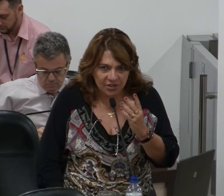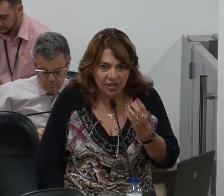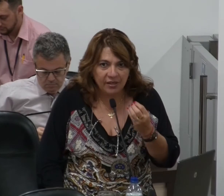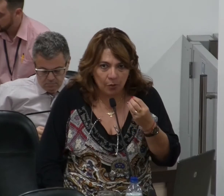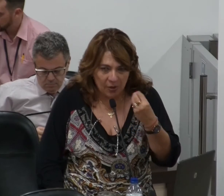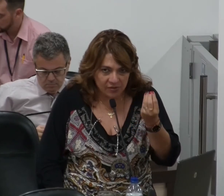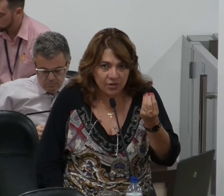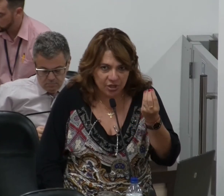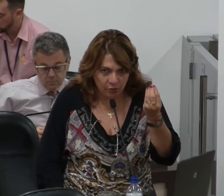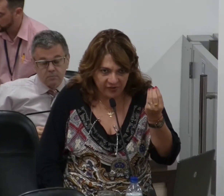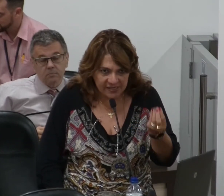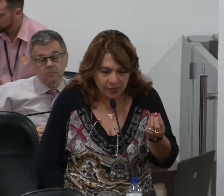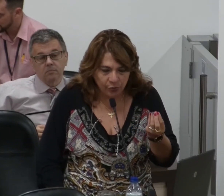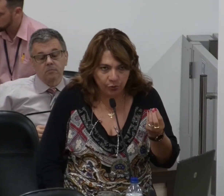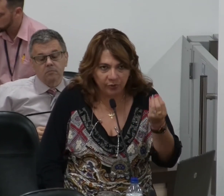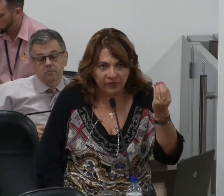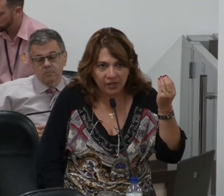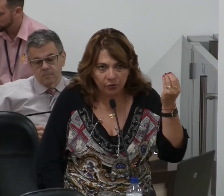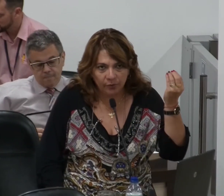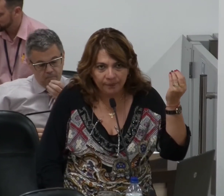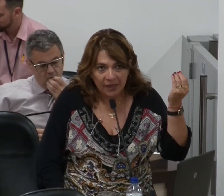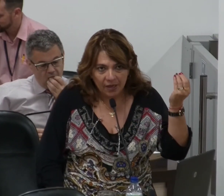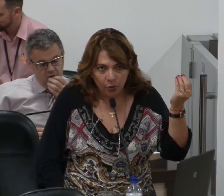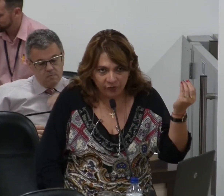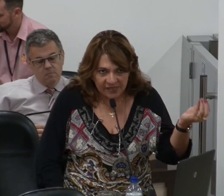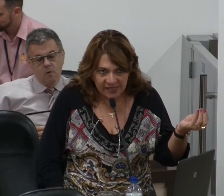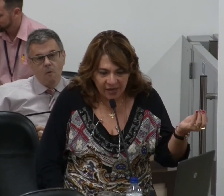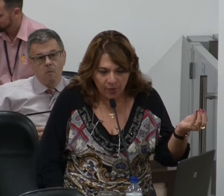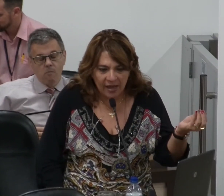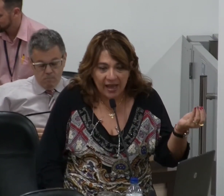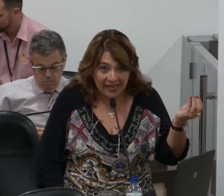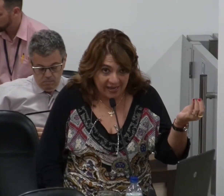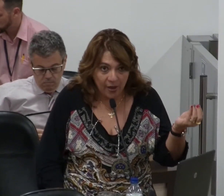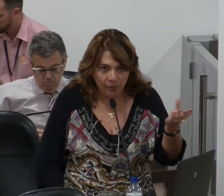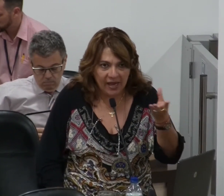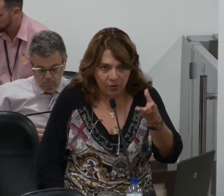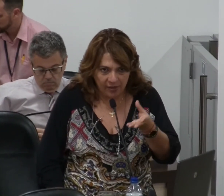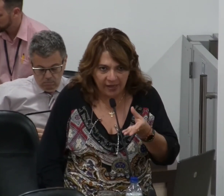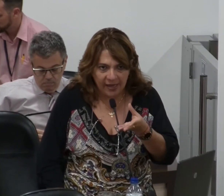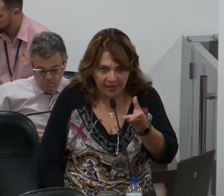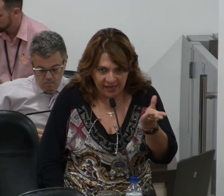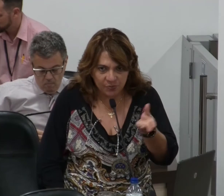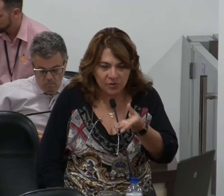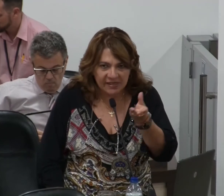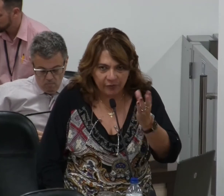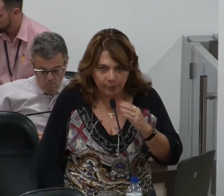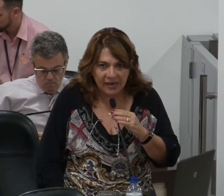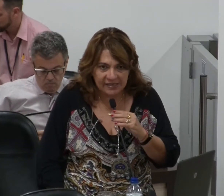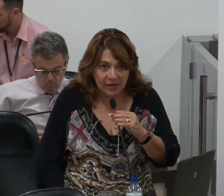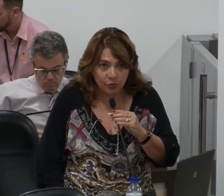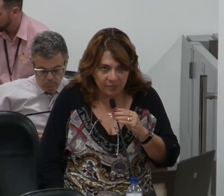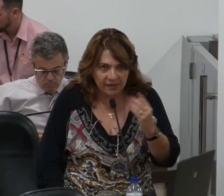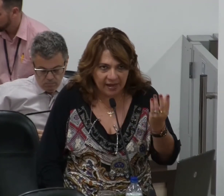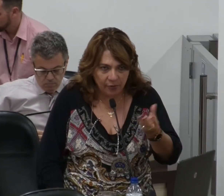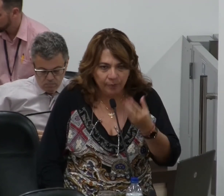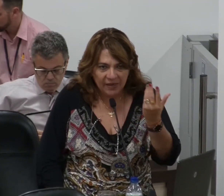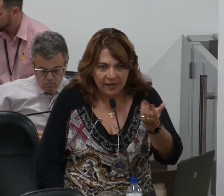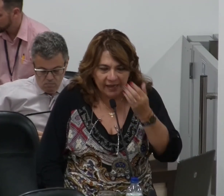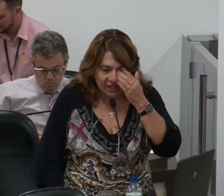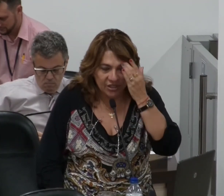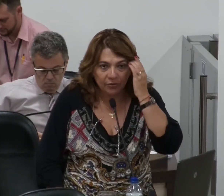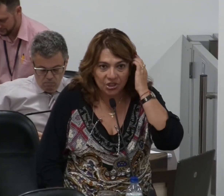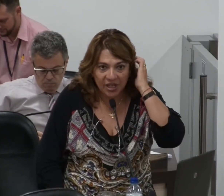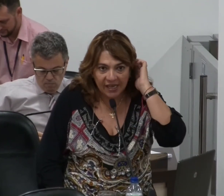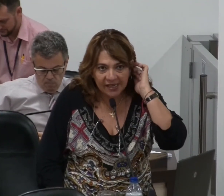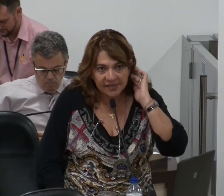aqui que uma coisa que eu já conversei com o doutor Vitor, conversei com a Raquel, que agora é a responsável pela saúde mental,